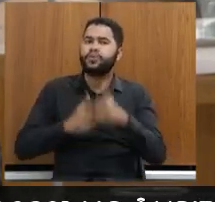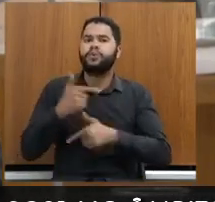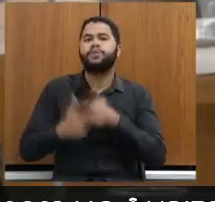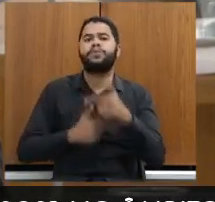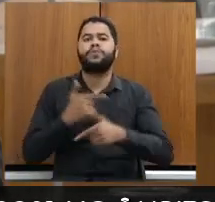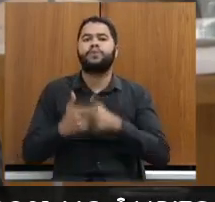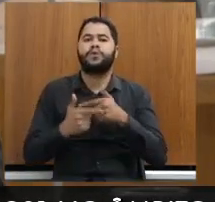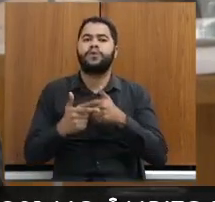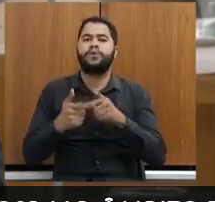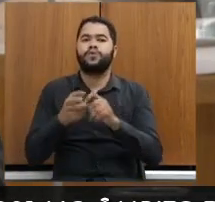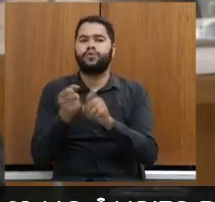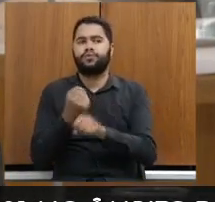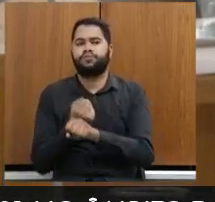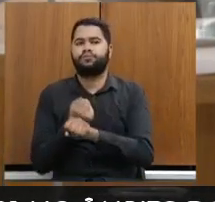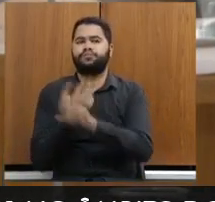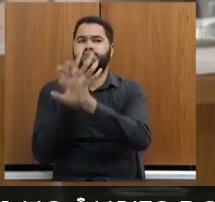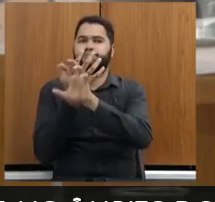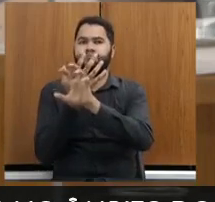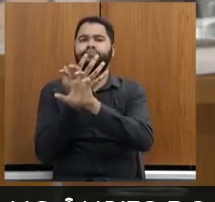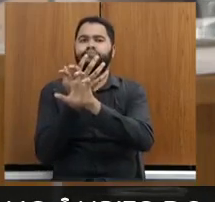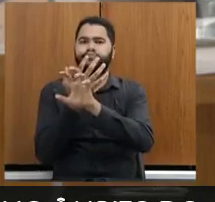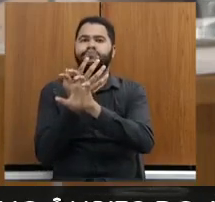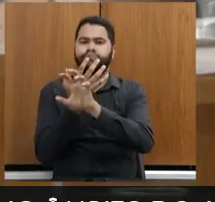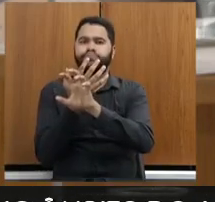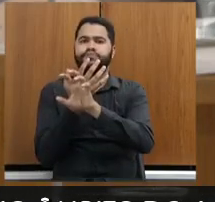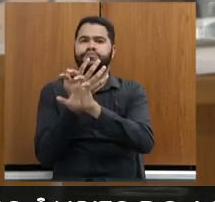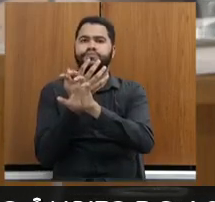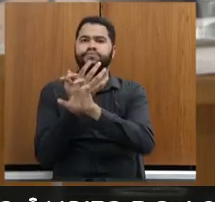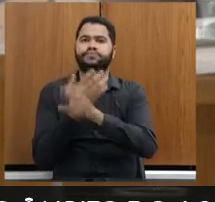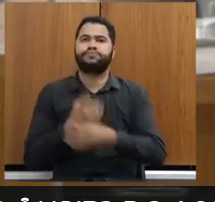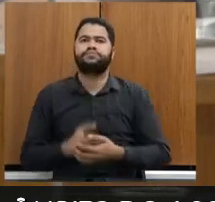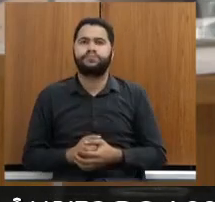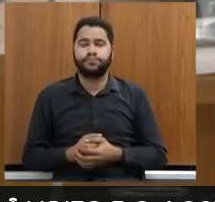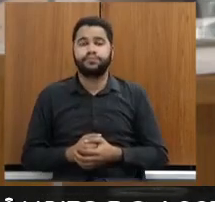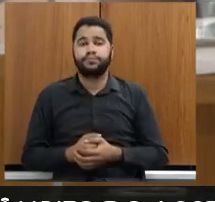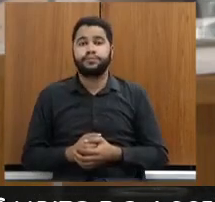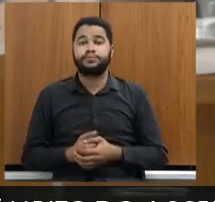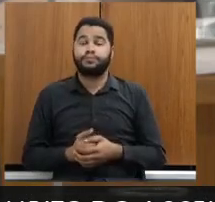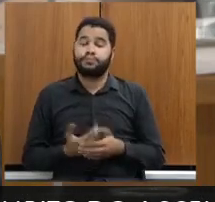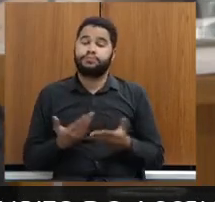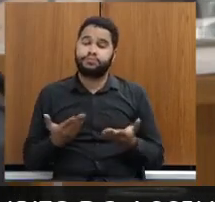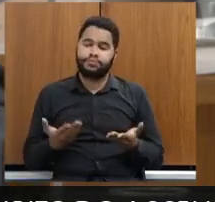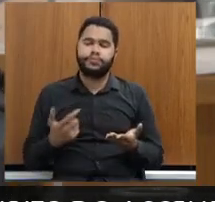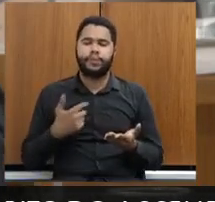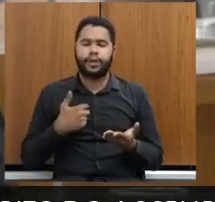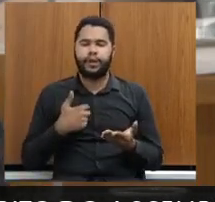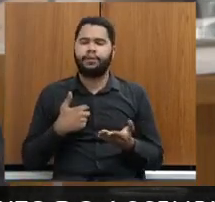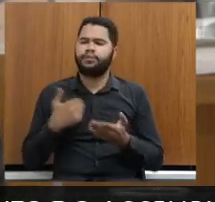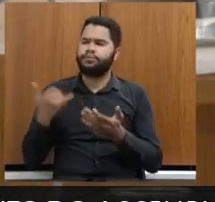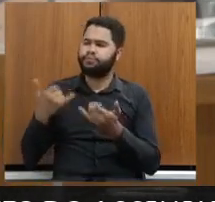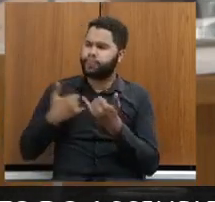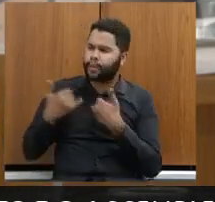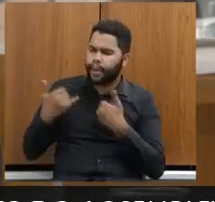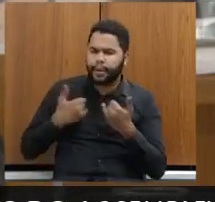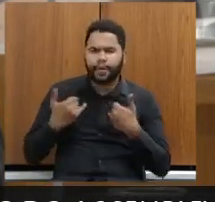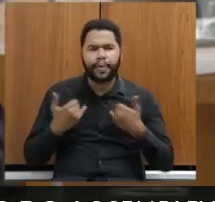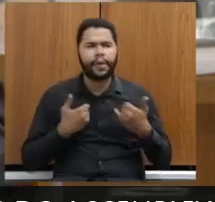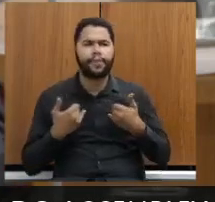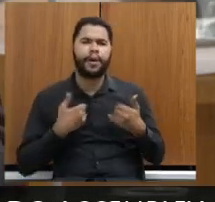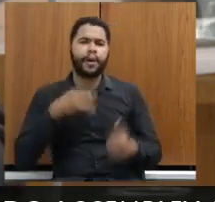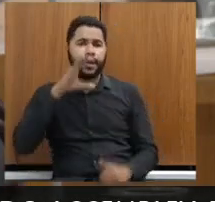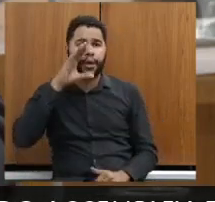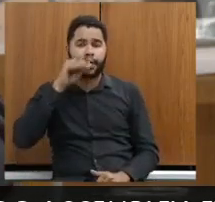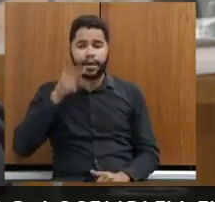dividir conferência né É É claro que eu tenho ouvido falar de de